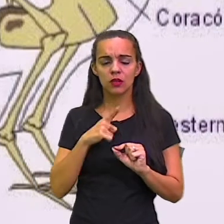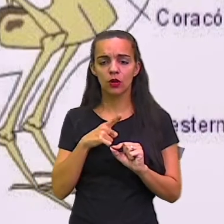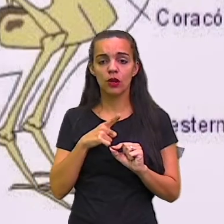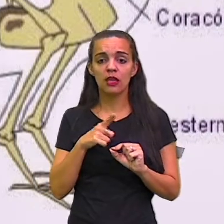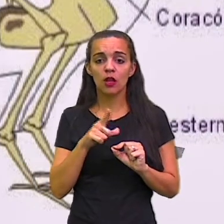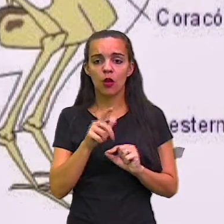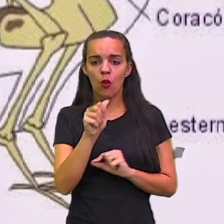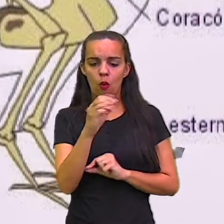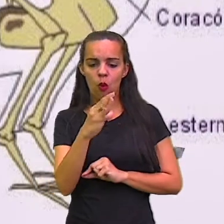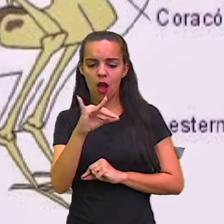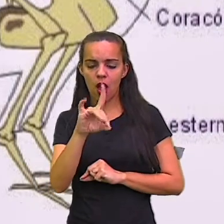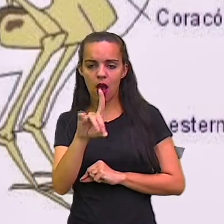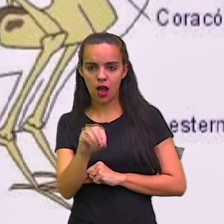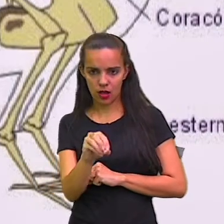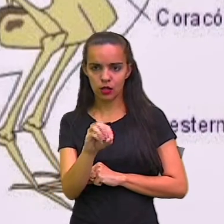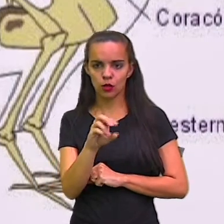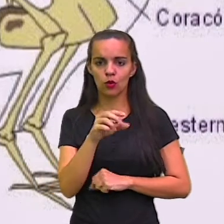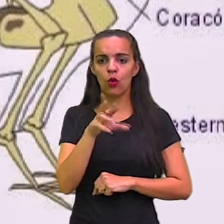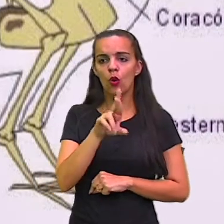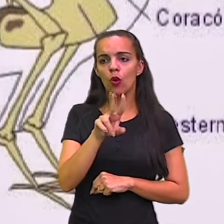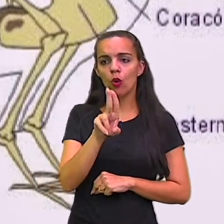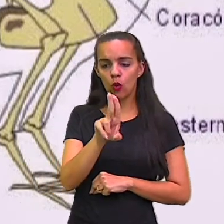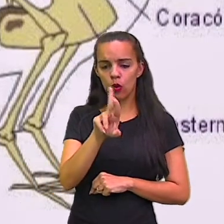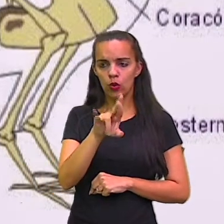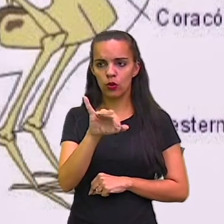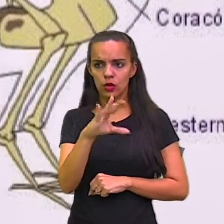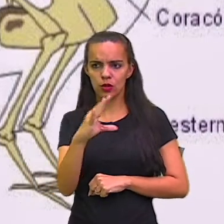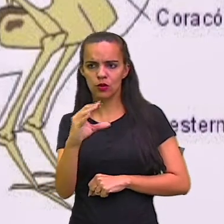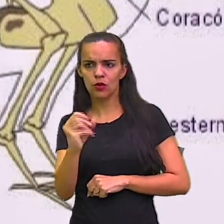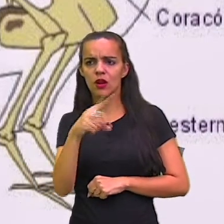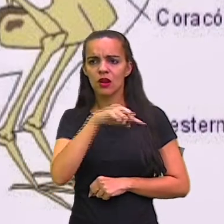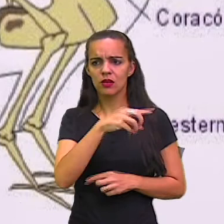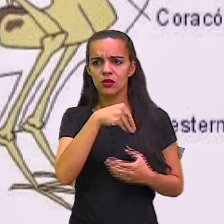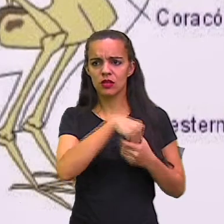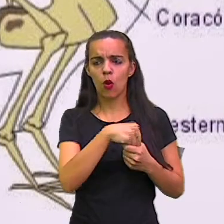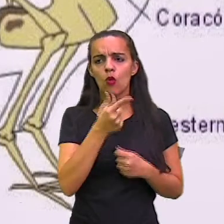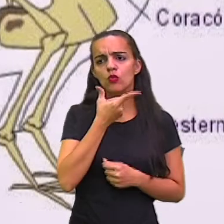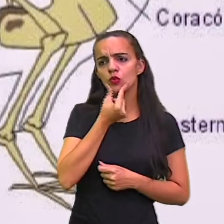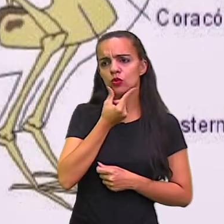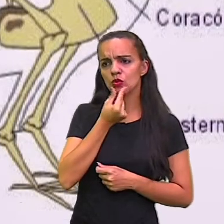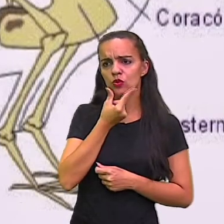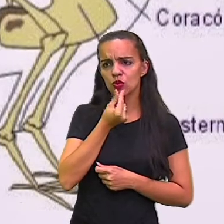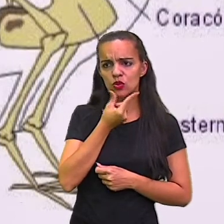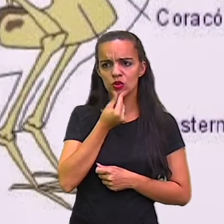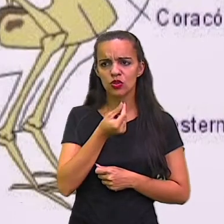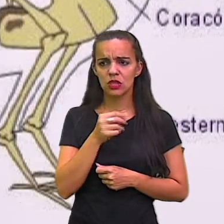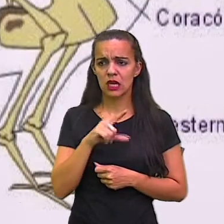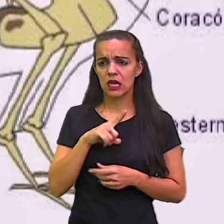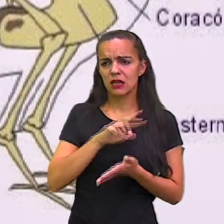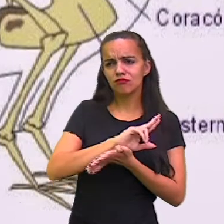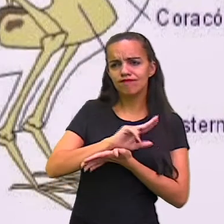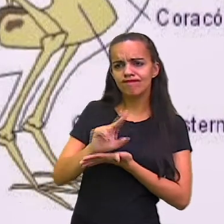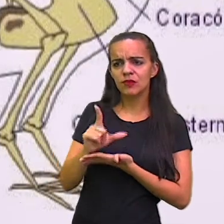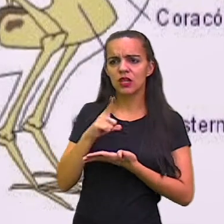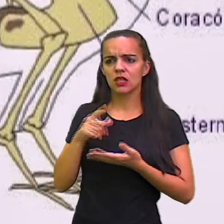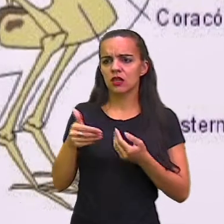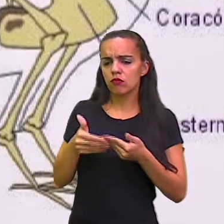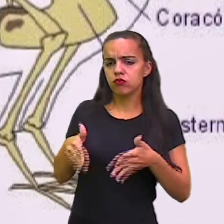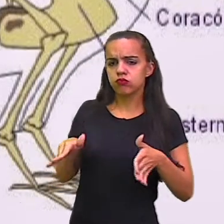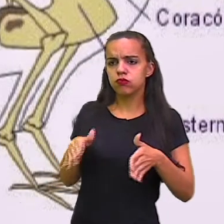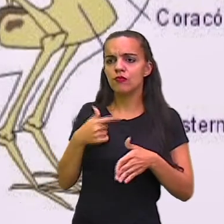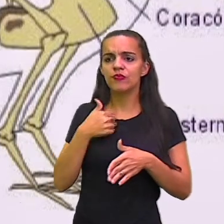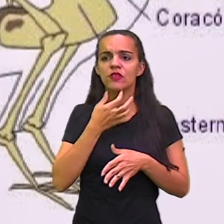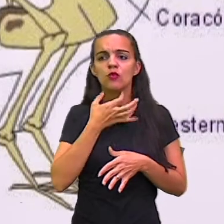úrico o sexo nadar viver em separado os machos com bases diferentes que se abrem na